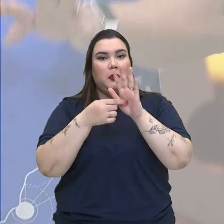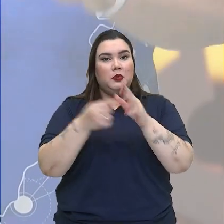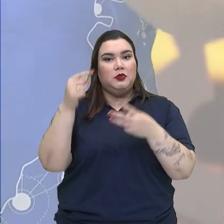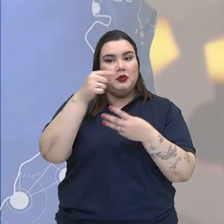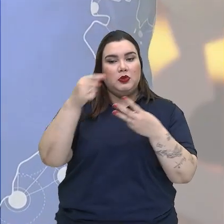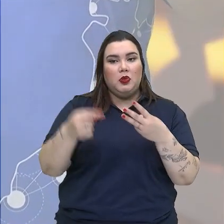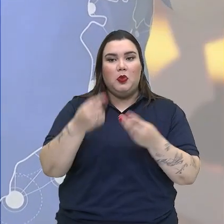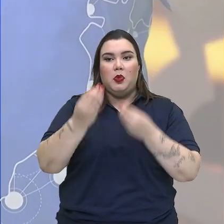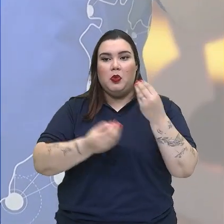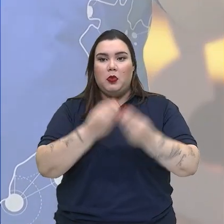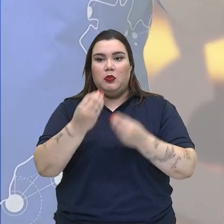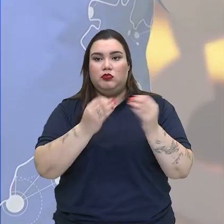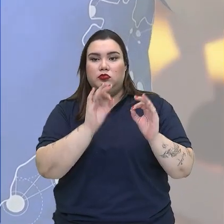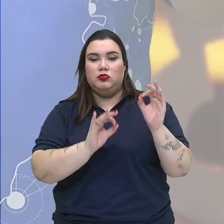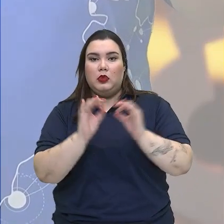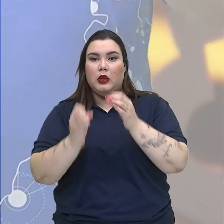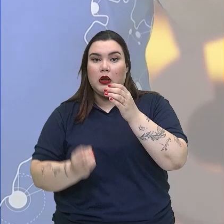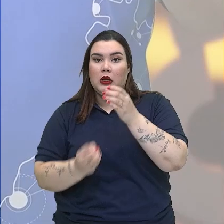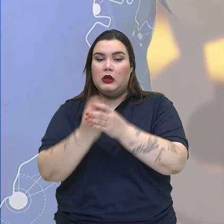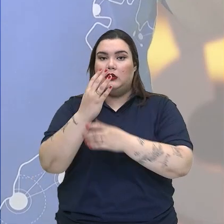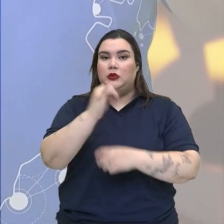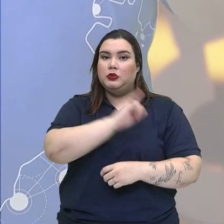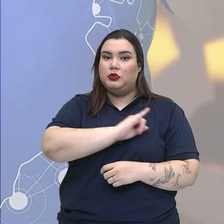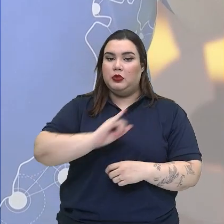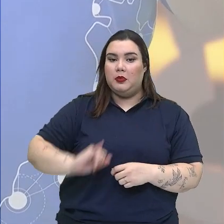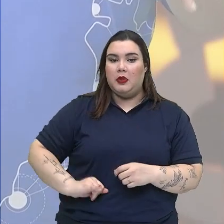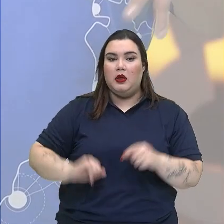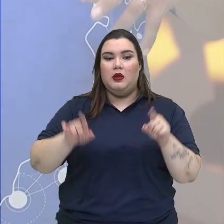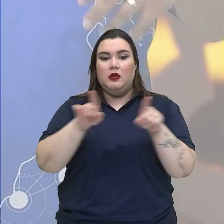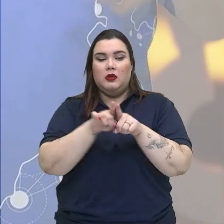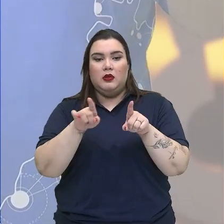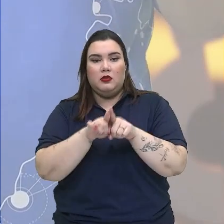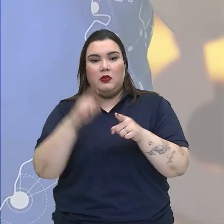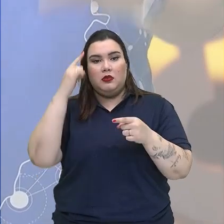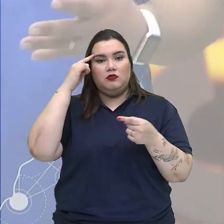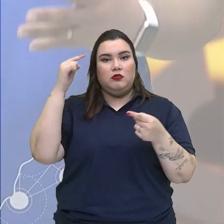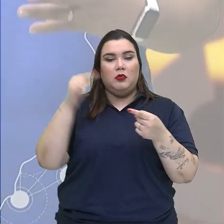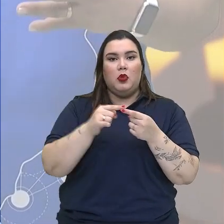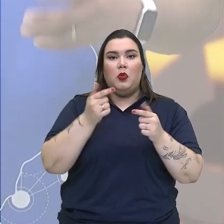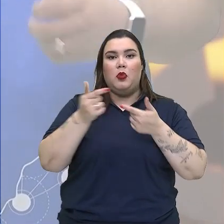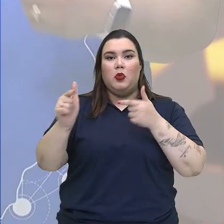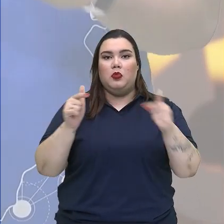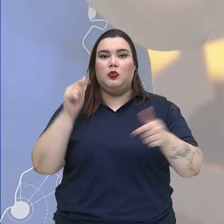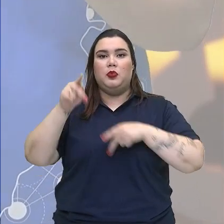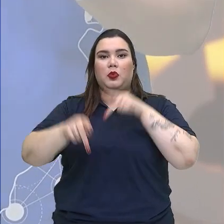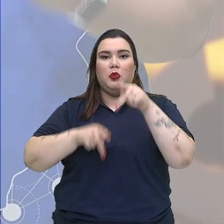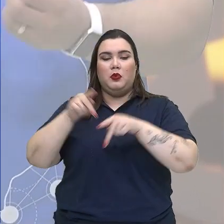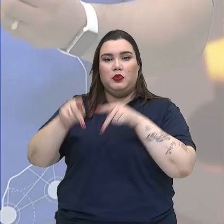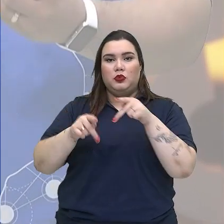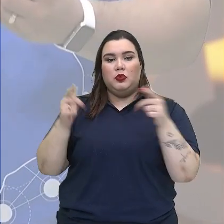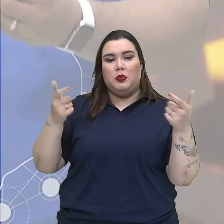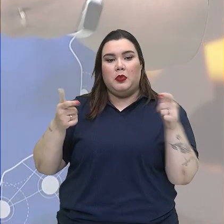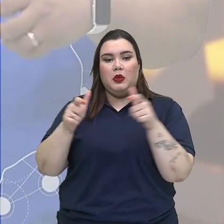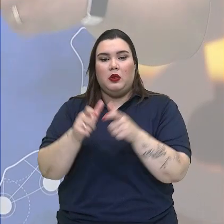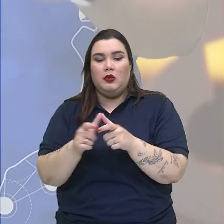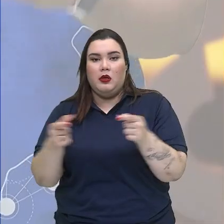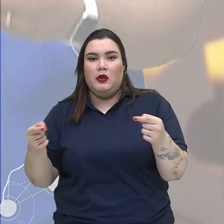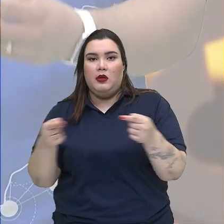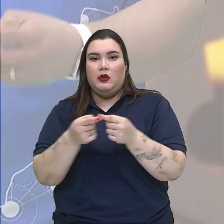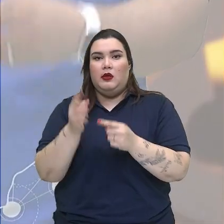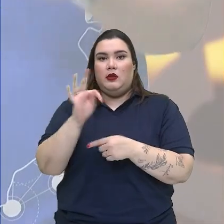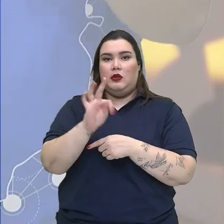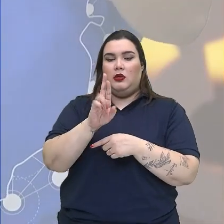de formação de impérios e de dominação de outros povos menores que eram seus tributários, ou seja, que